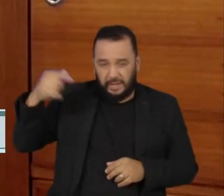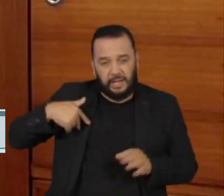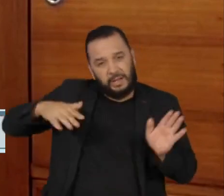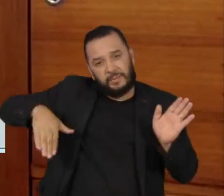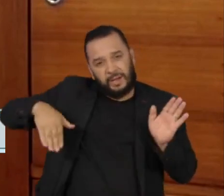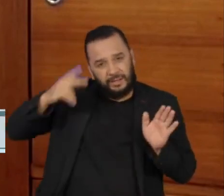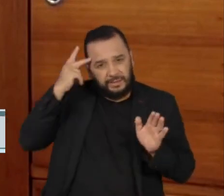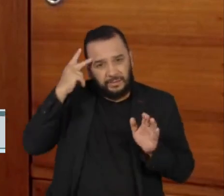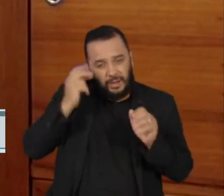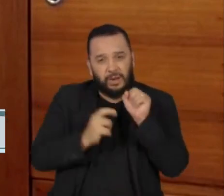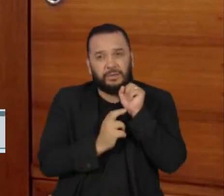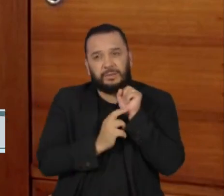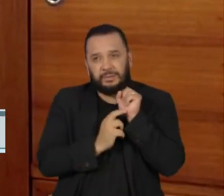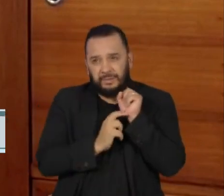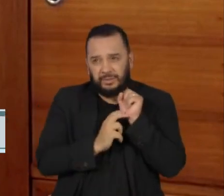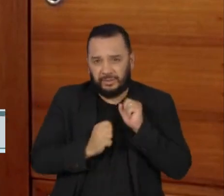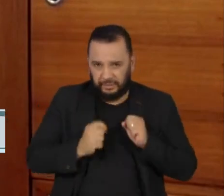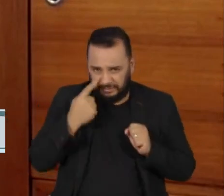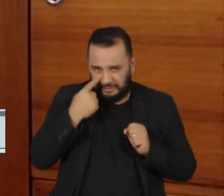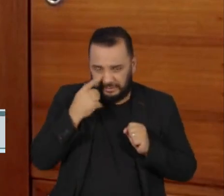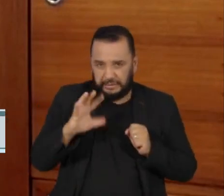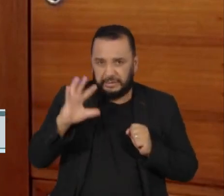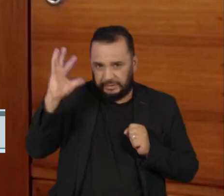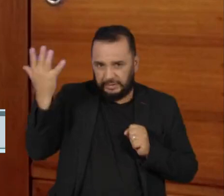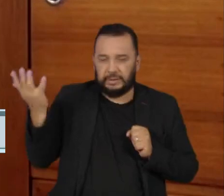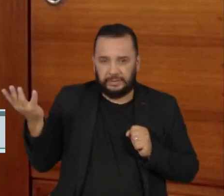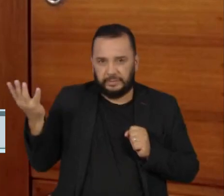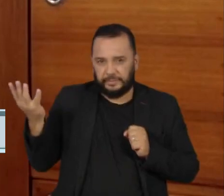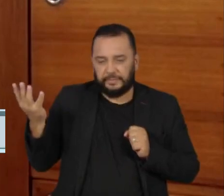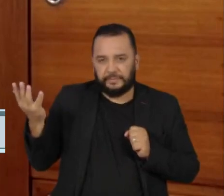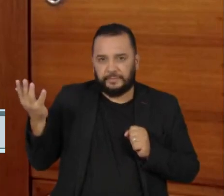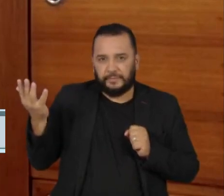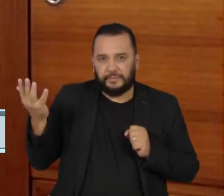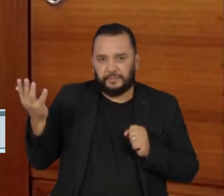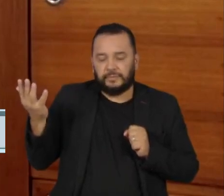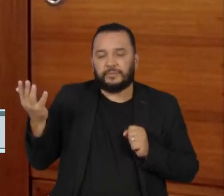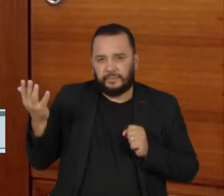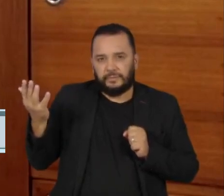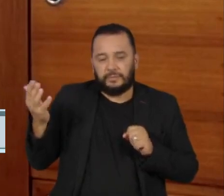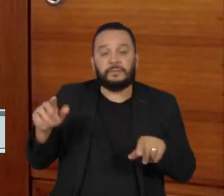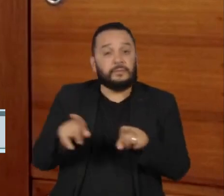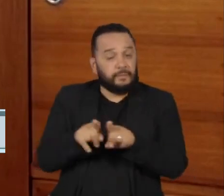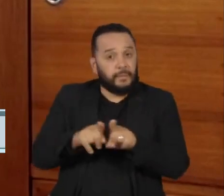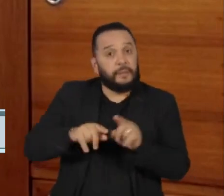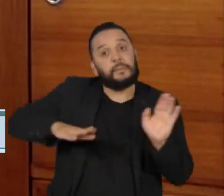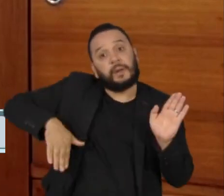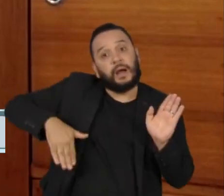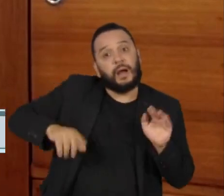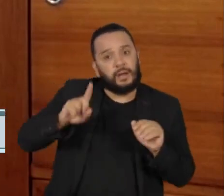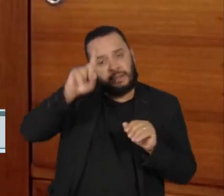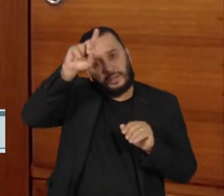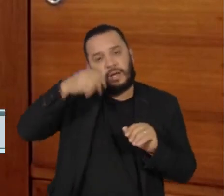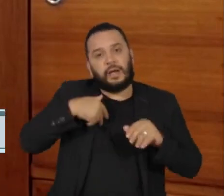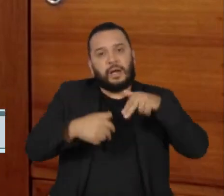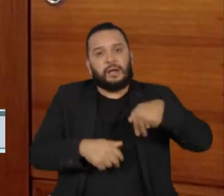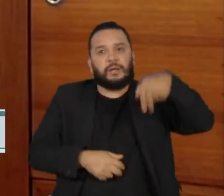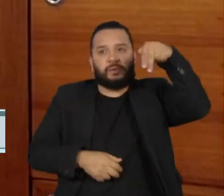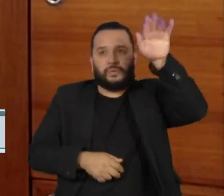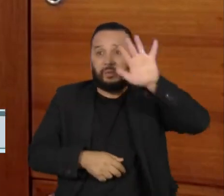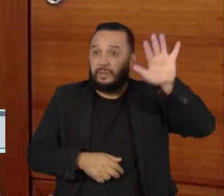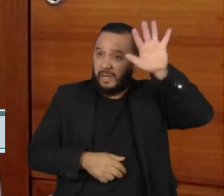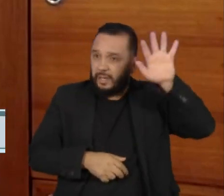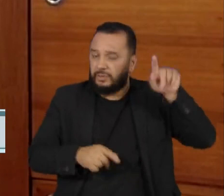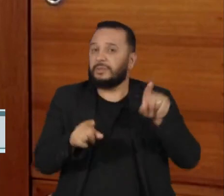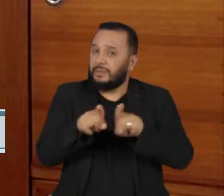litoral do estado de São Paulo, no litoral do Nordeste. Então, é fundamental que